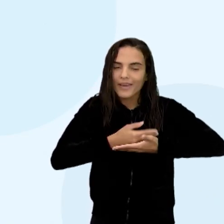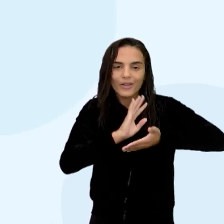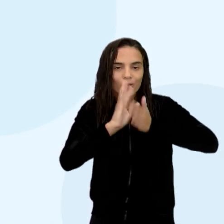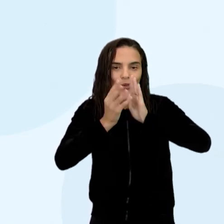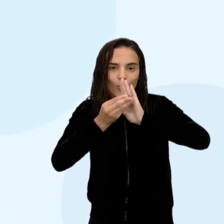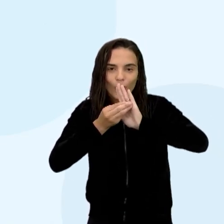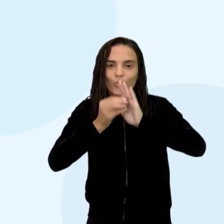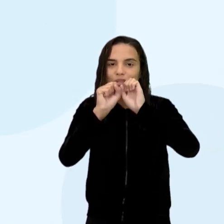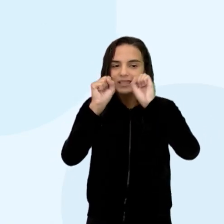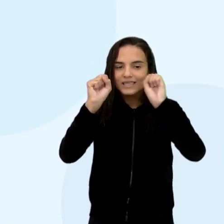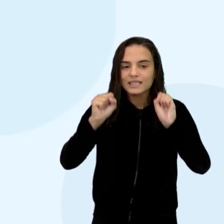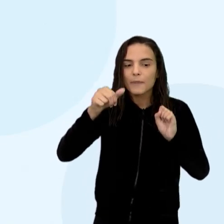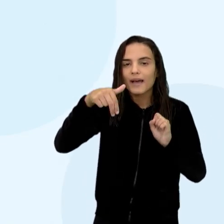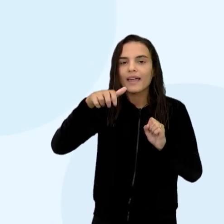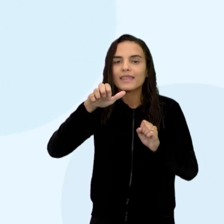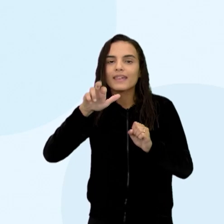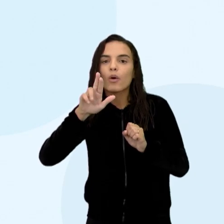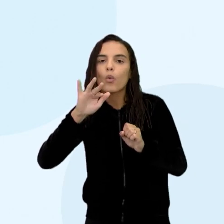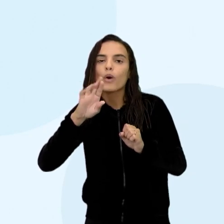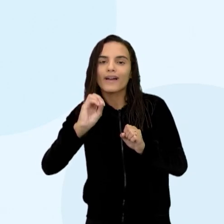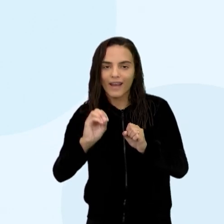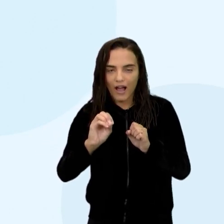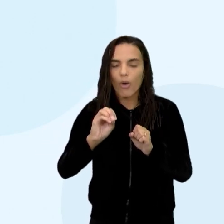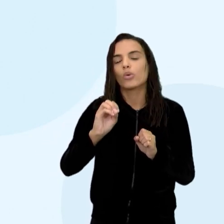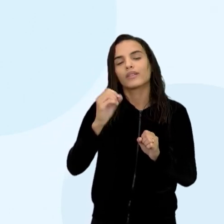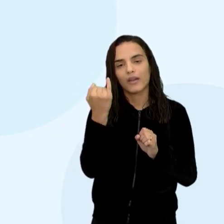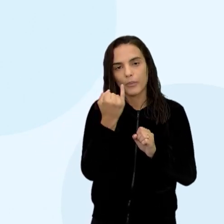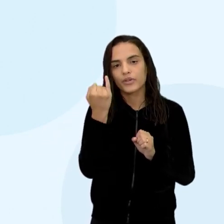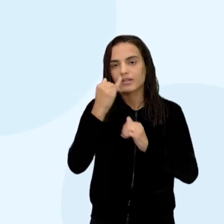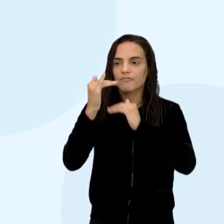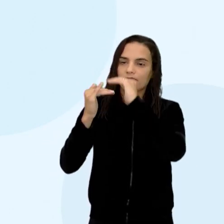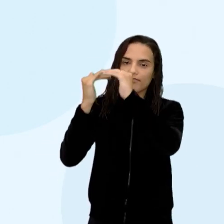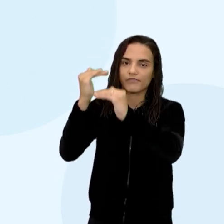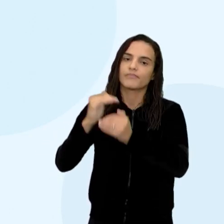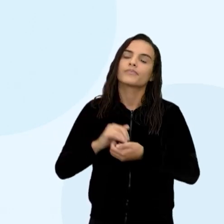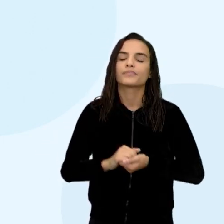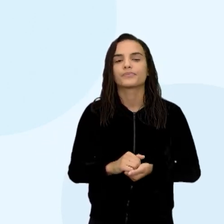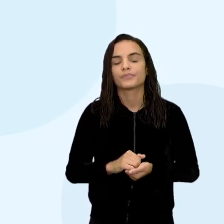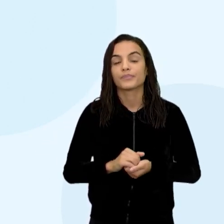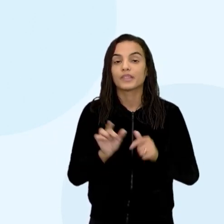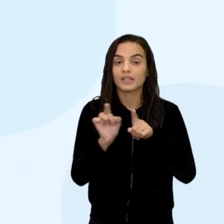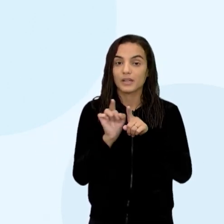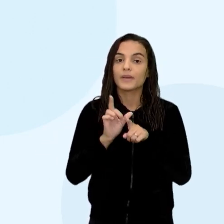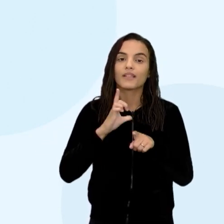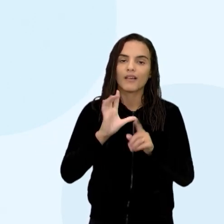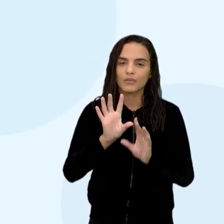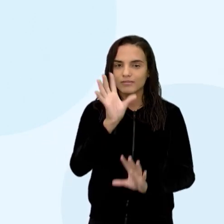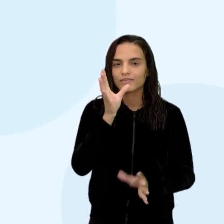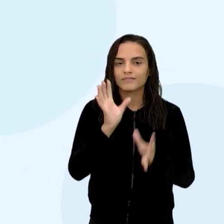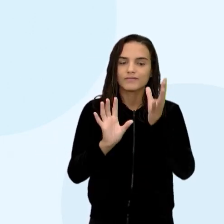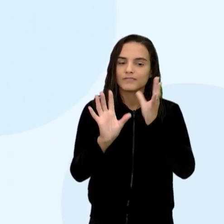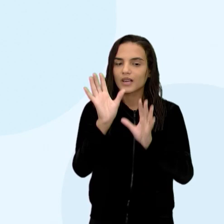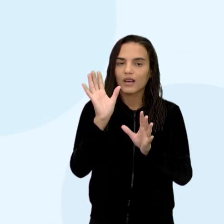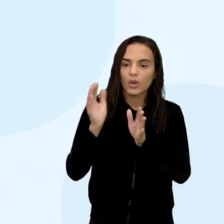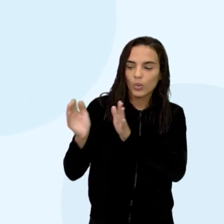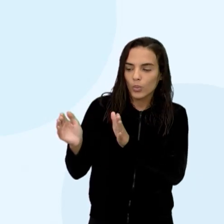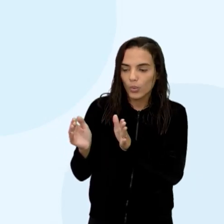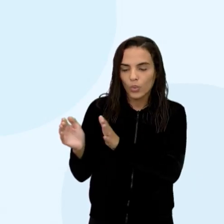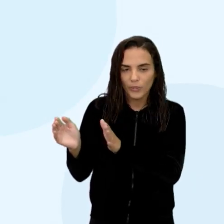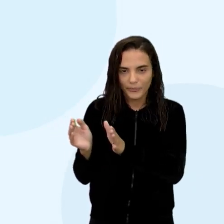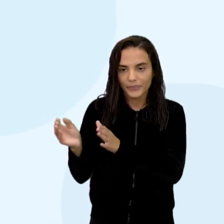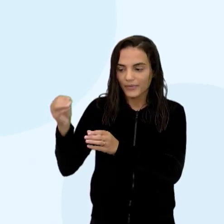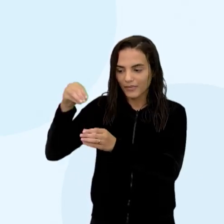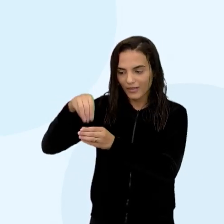sistema neural e a espinha, que é tão importante para o desenvolvimento, tá bom? Tem também os acontecimentos durante